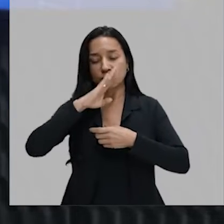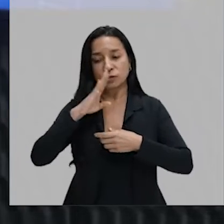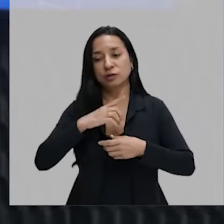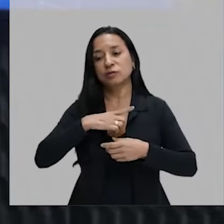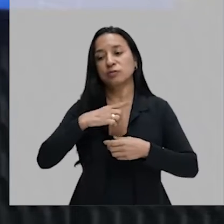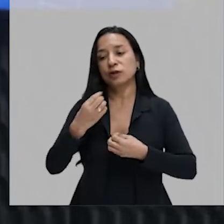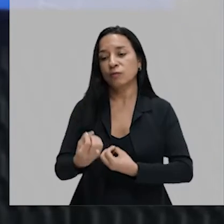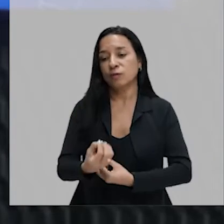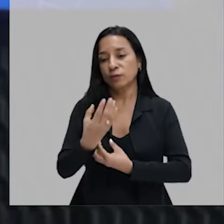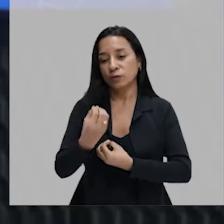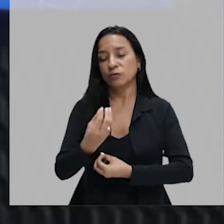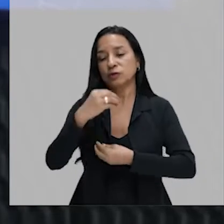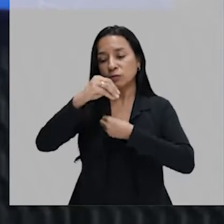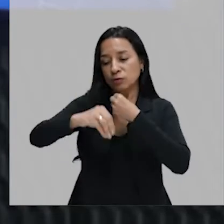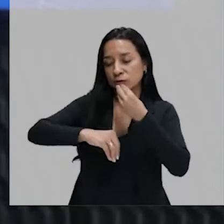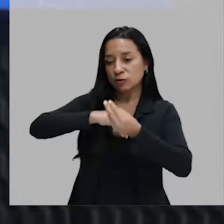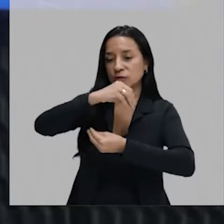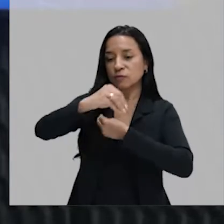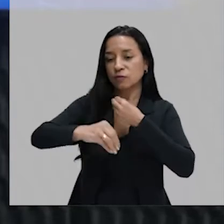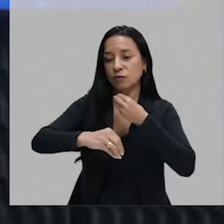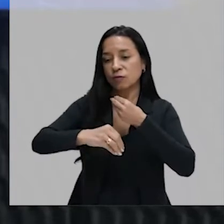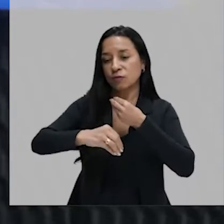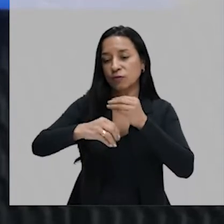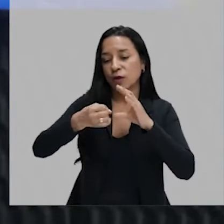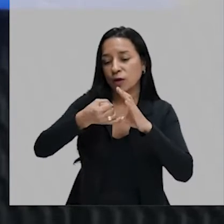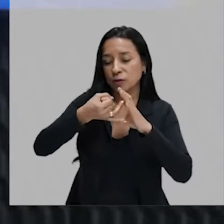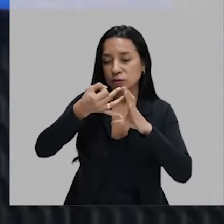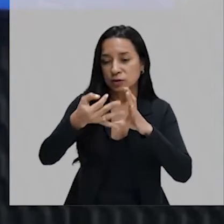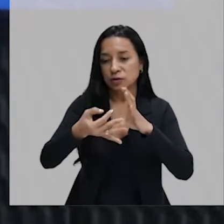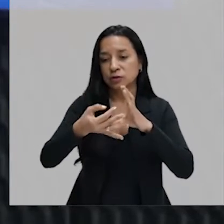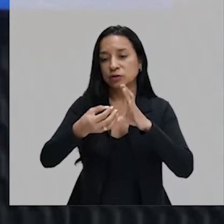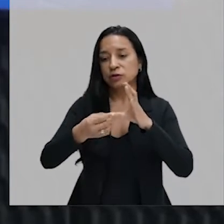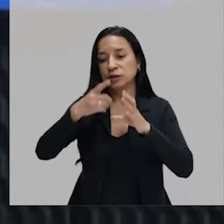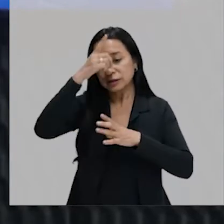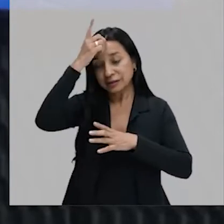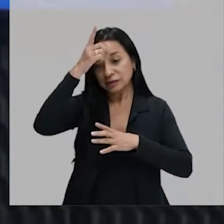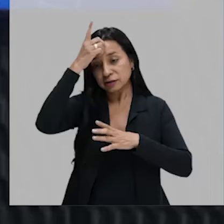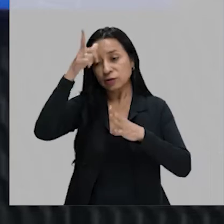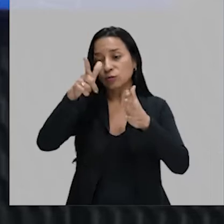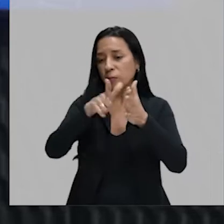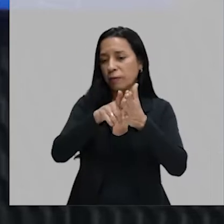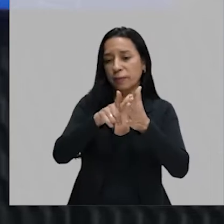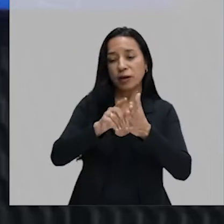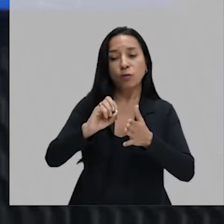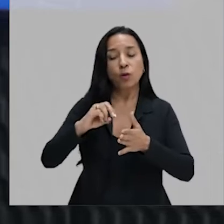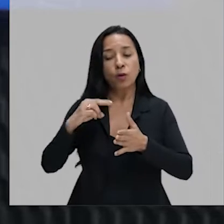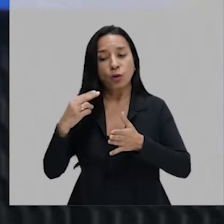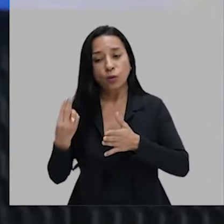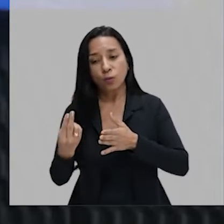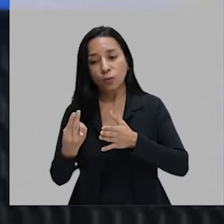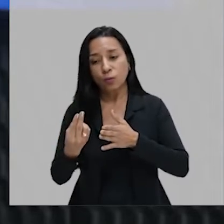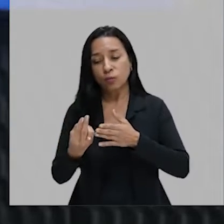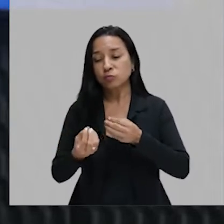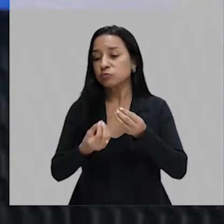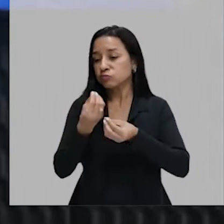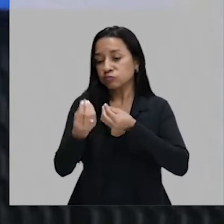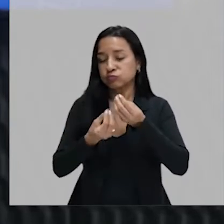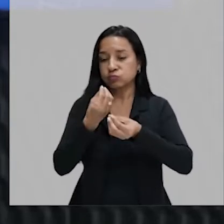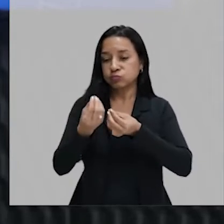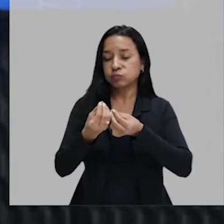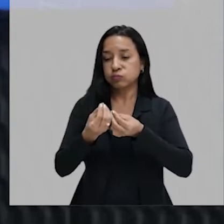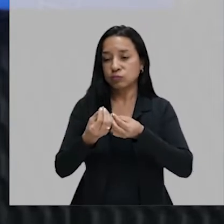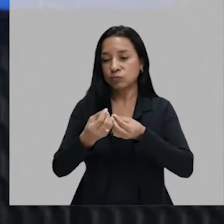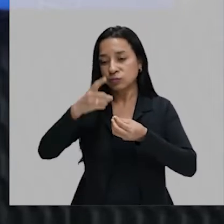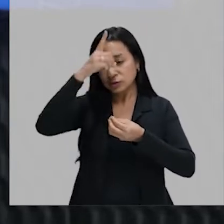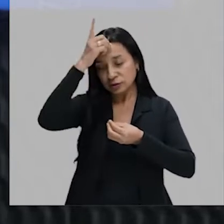que envolve o aspecto desde a criação, às vezes no papel, ou às vezes intuitivamente com o material que está à disposição. Né? Se algum de vocês